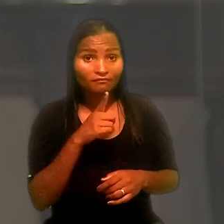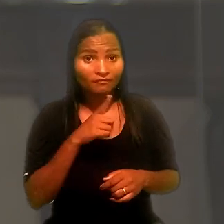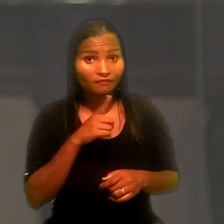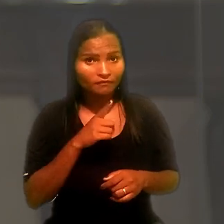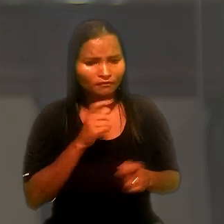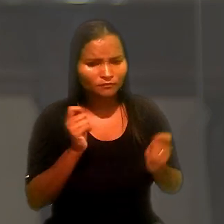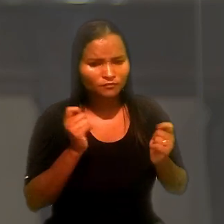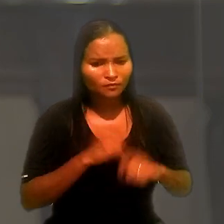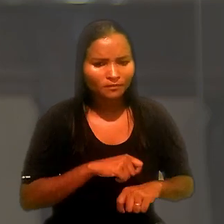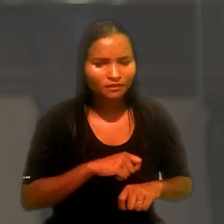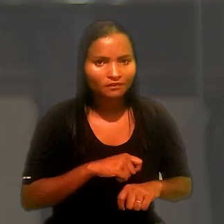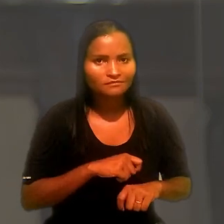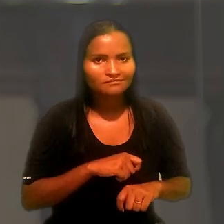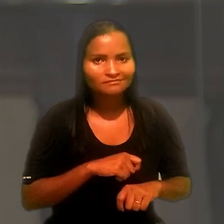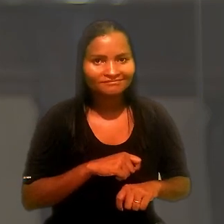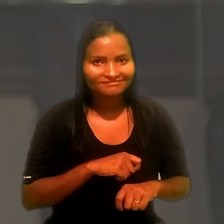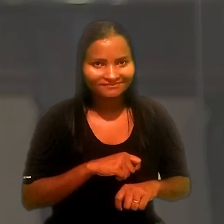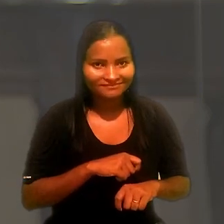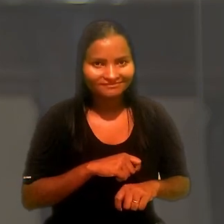temos competência